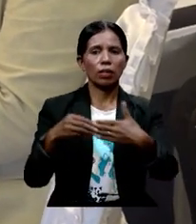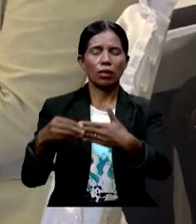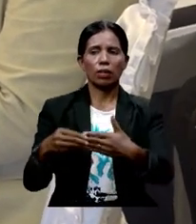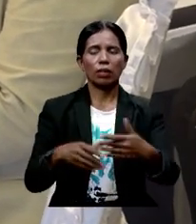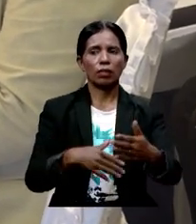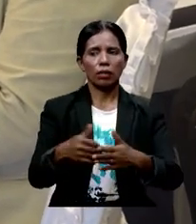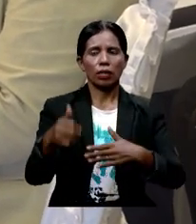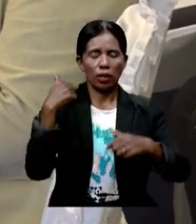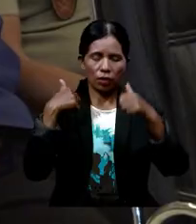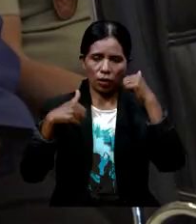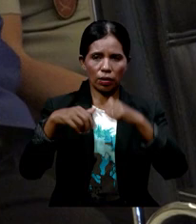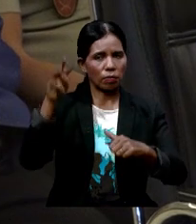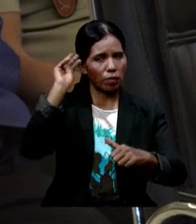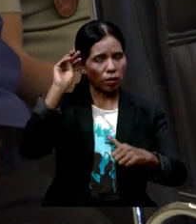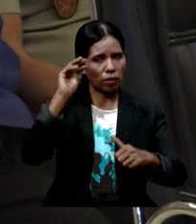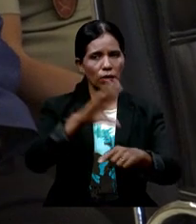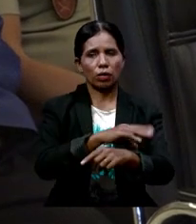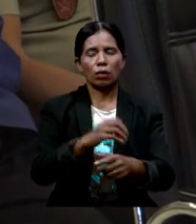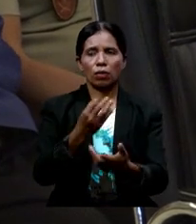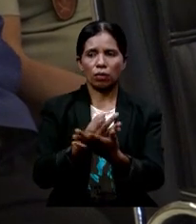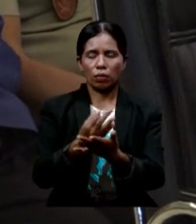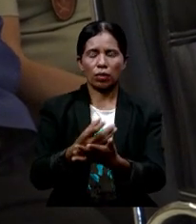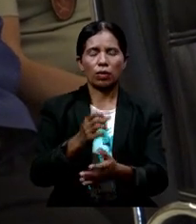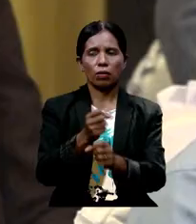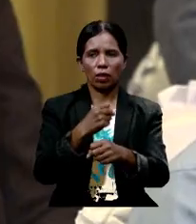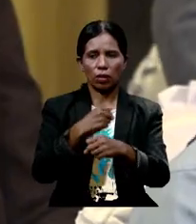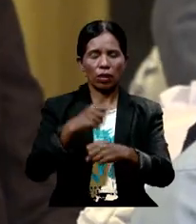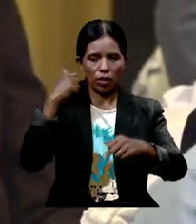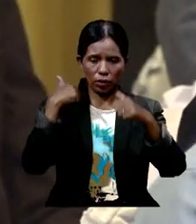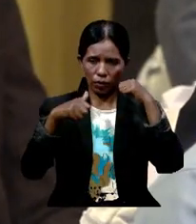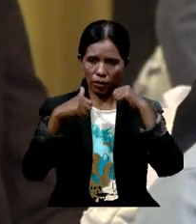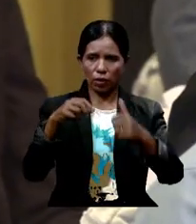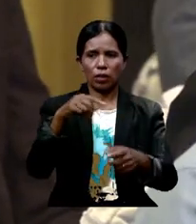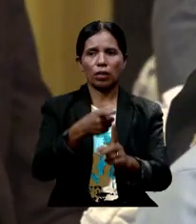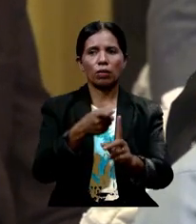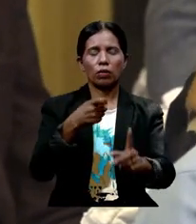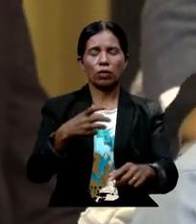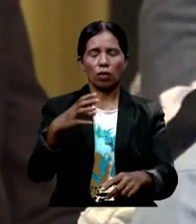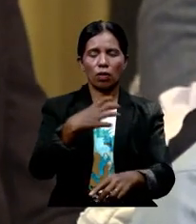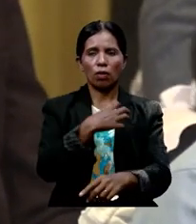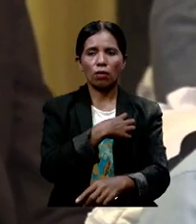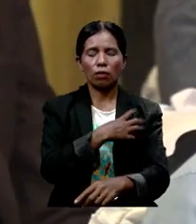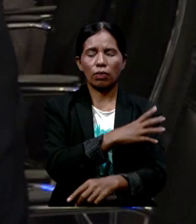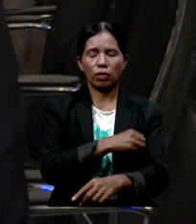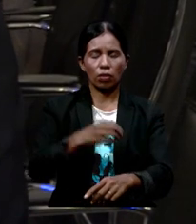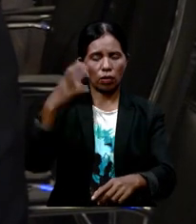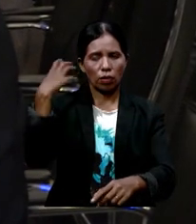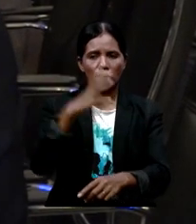da atividade de cada ministério. No orçamento, né, ato financia atividade, né, husi palácio presidencial, mas be